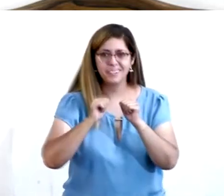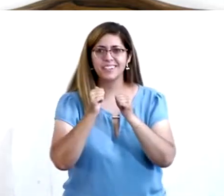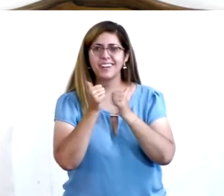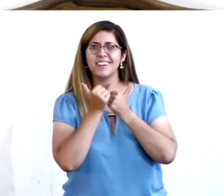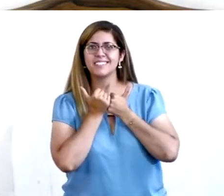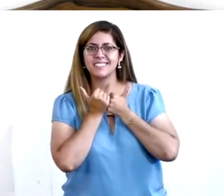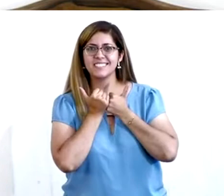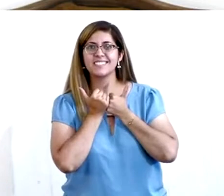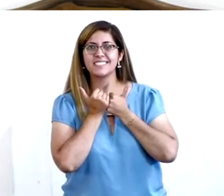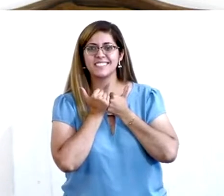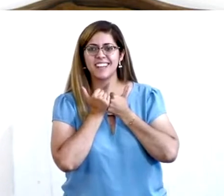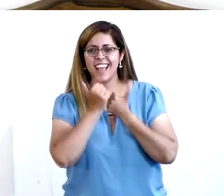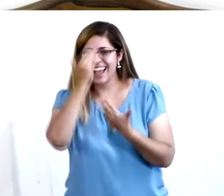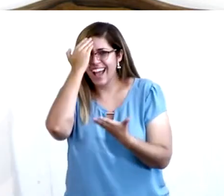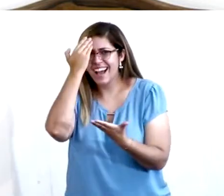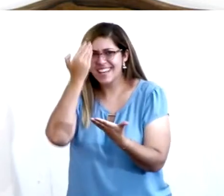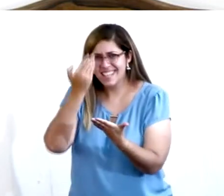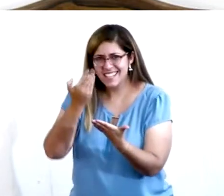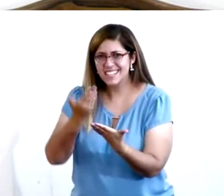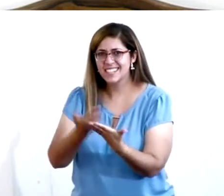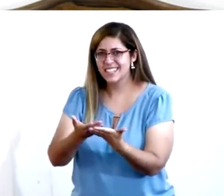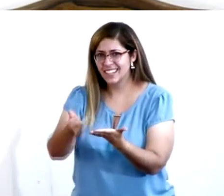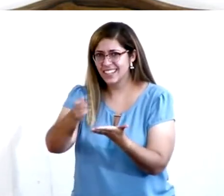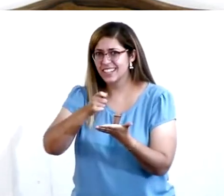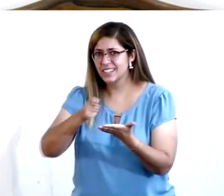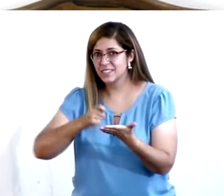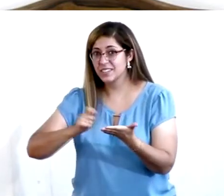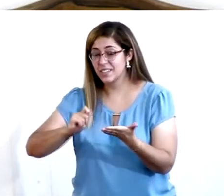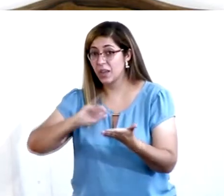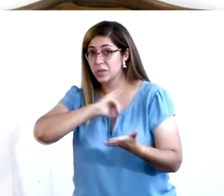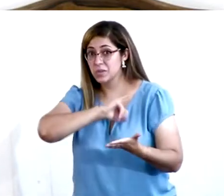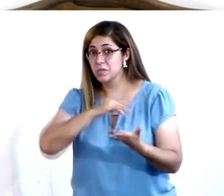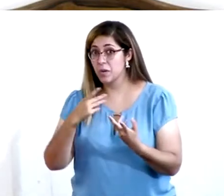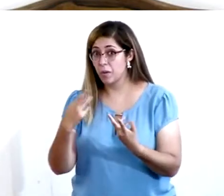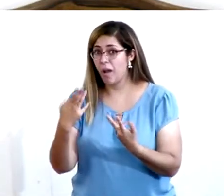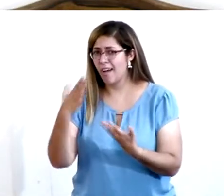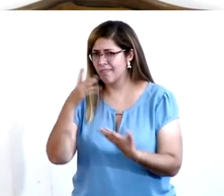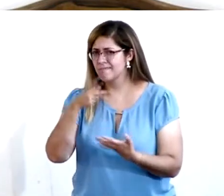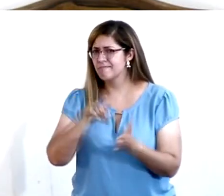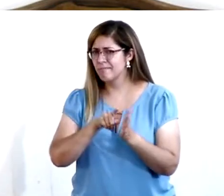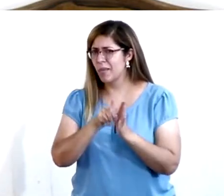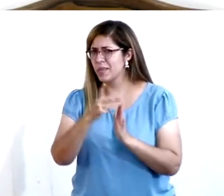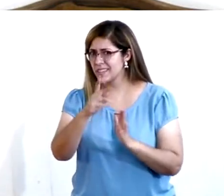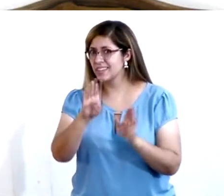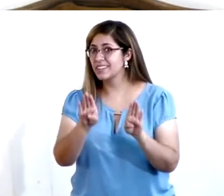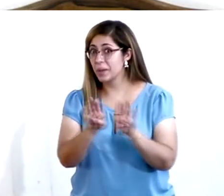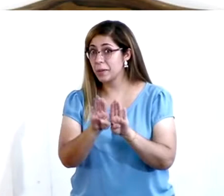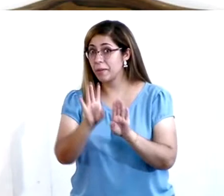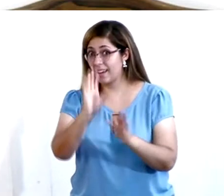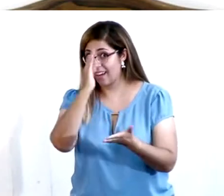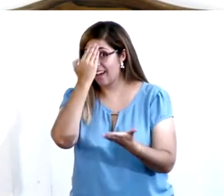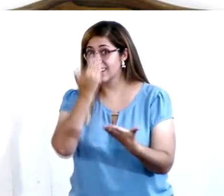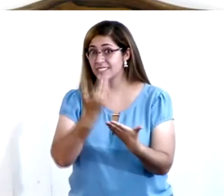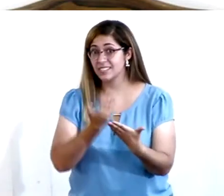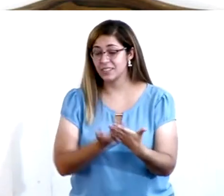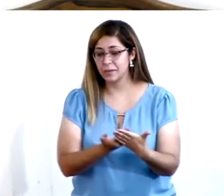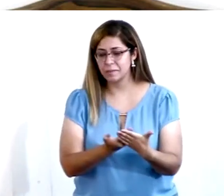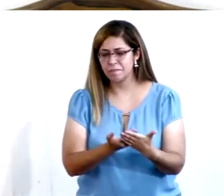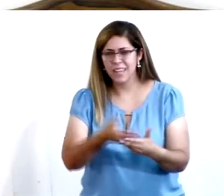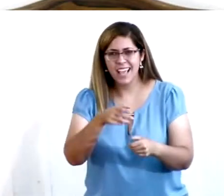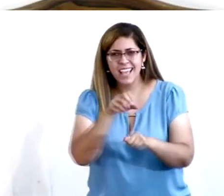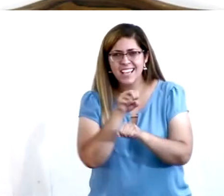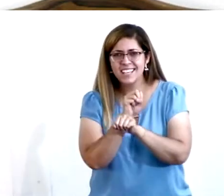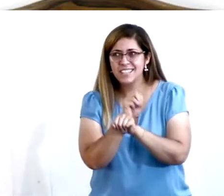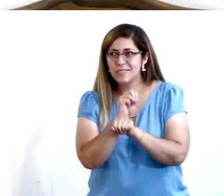escreve e creu, você crê? A esperança da vida eterna,